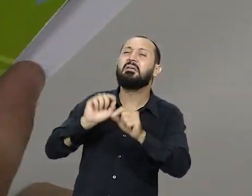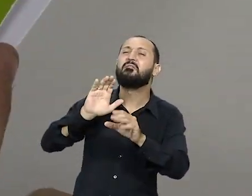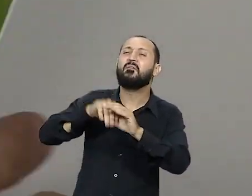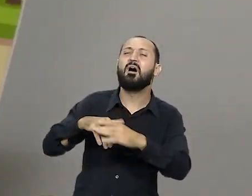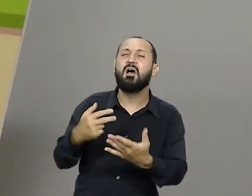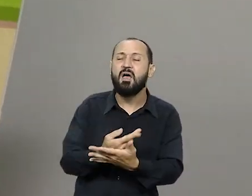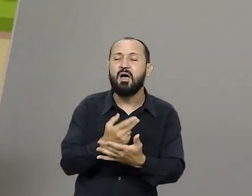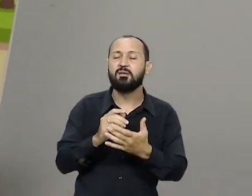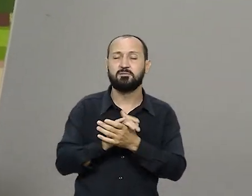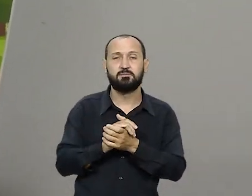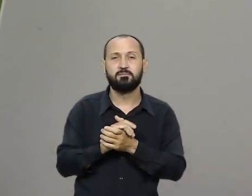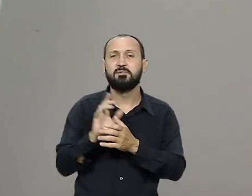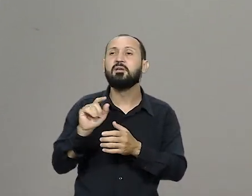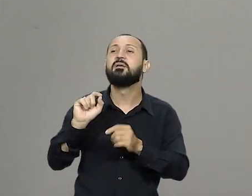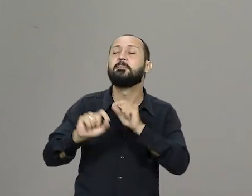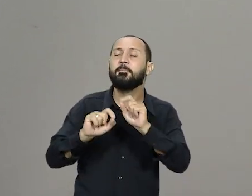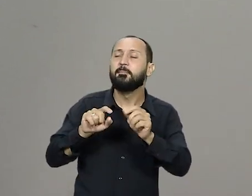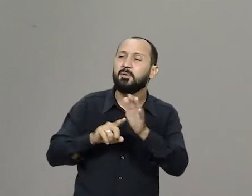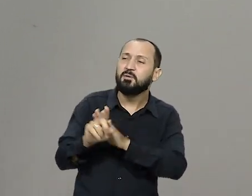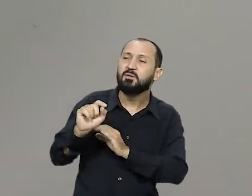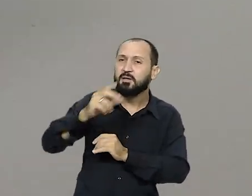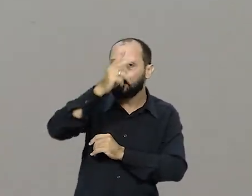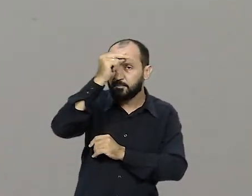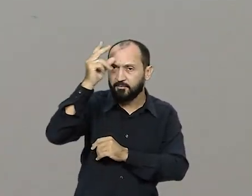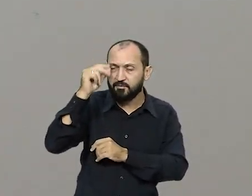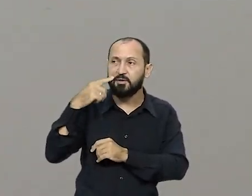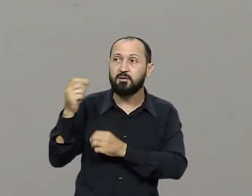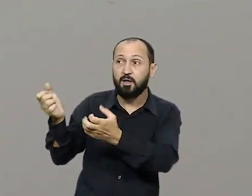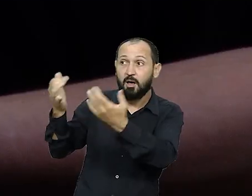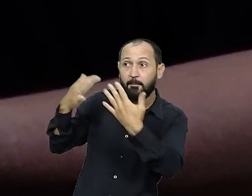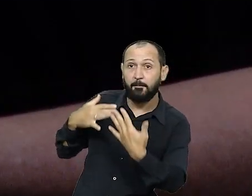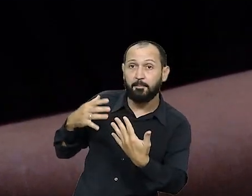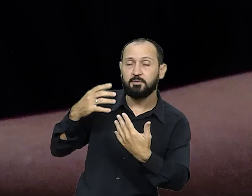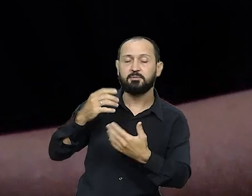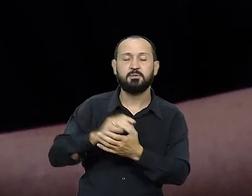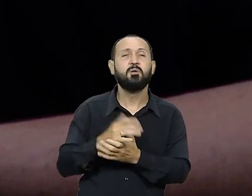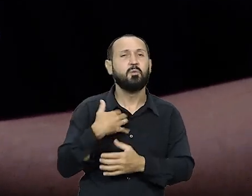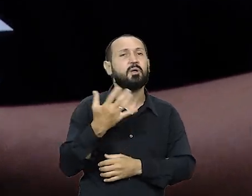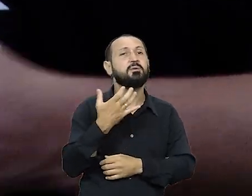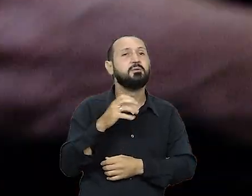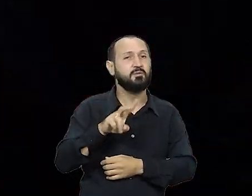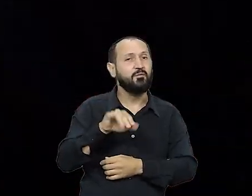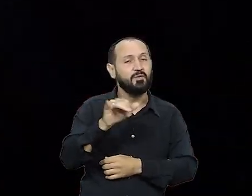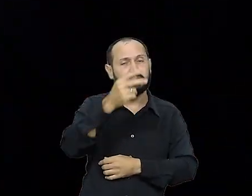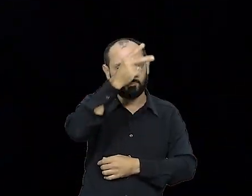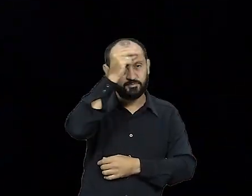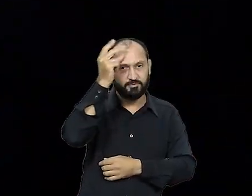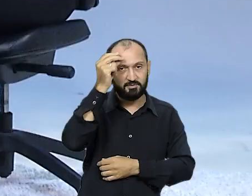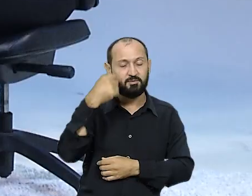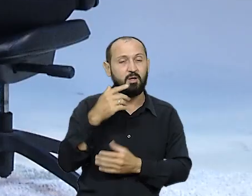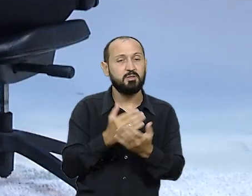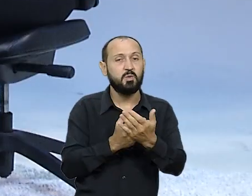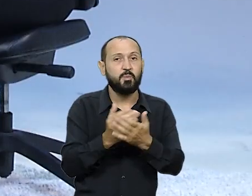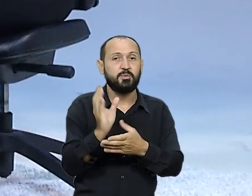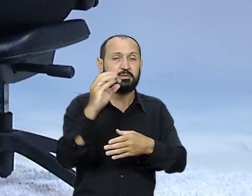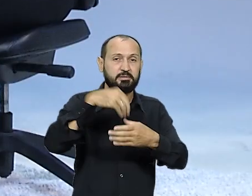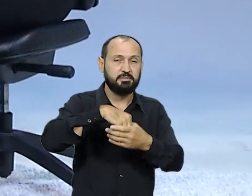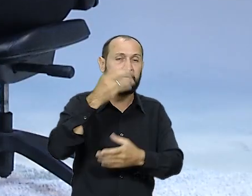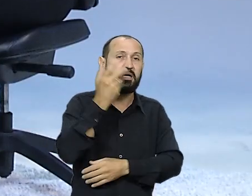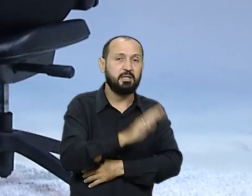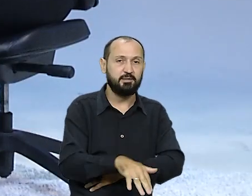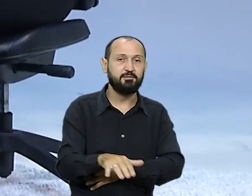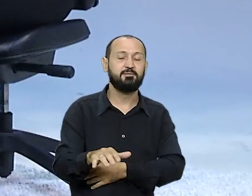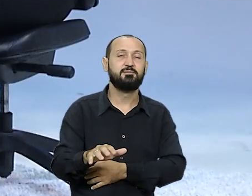né? Criança curiosa. E ele pergunta o que quer ser prefeito, e a mãe fala, e ele quer ser prefeito. Então, é você introduzir